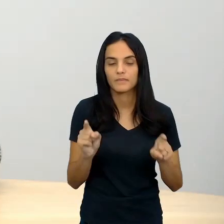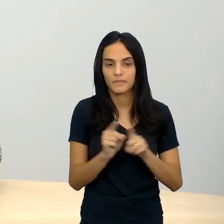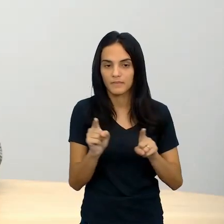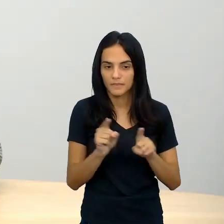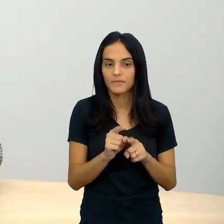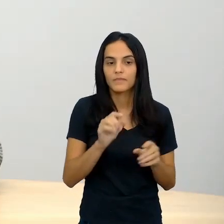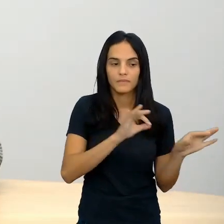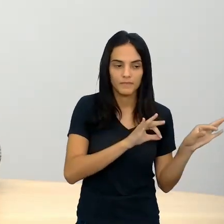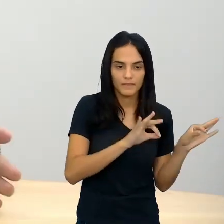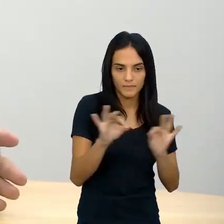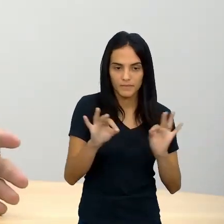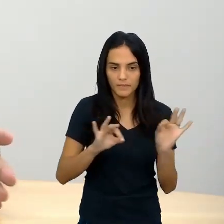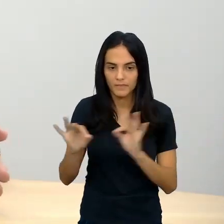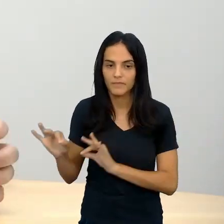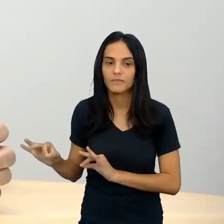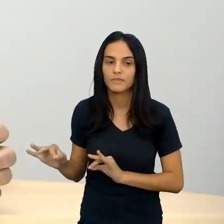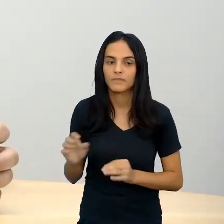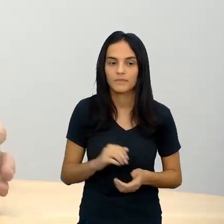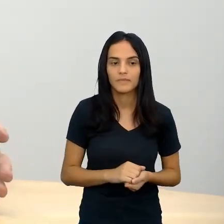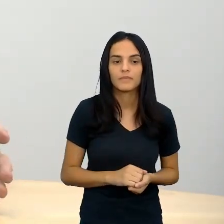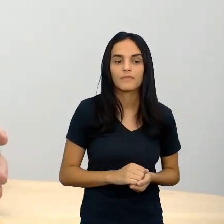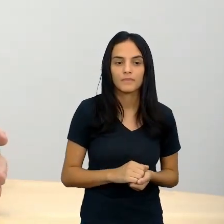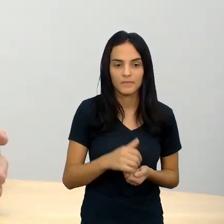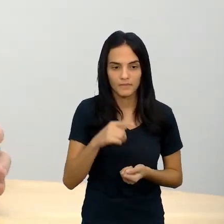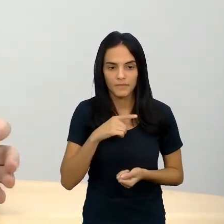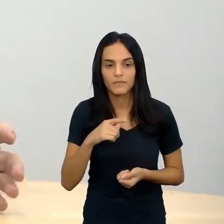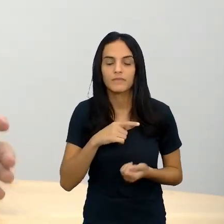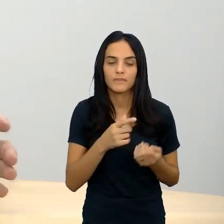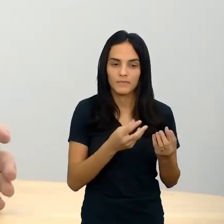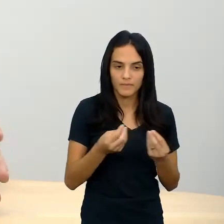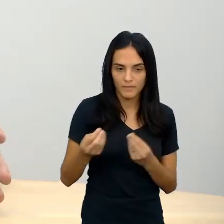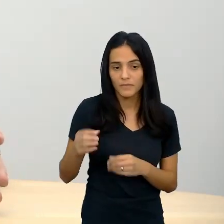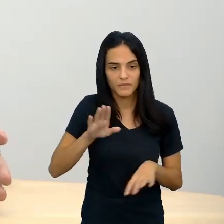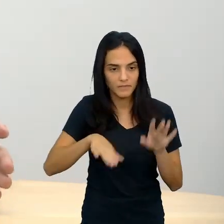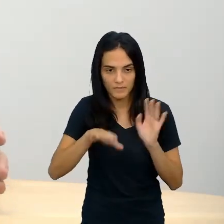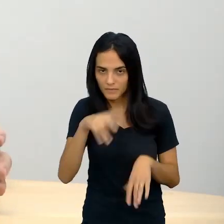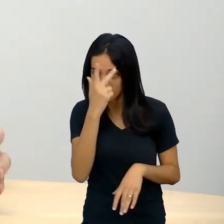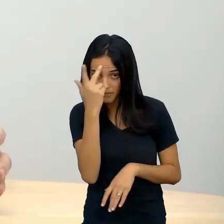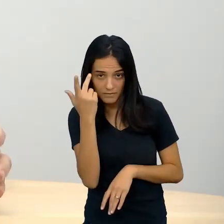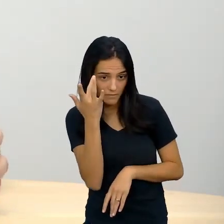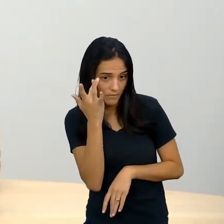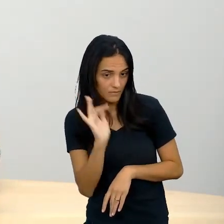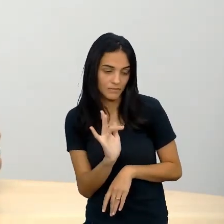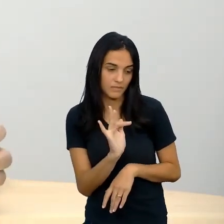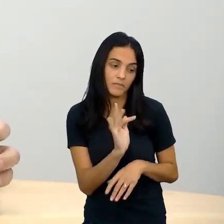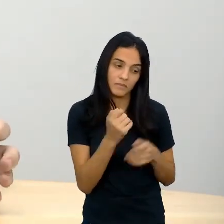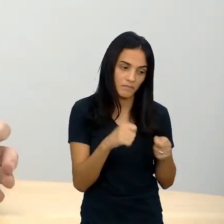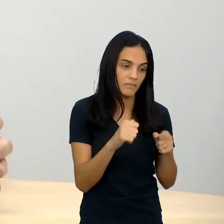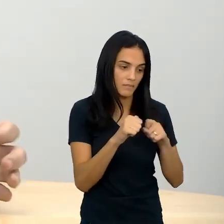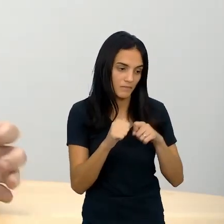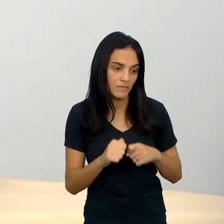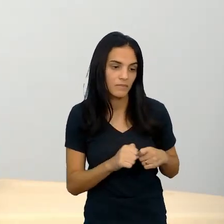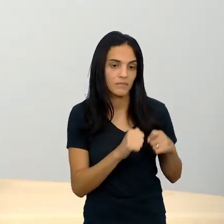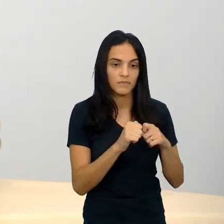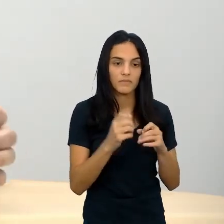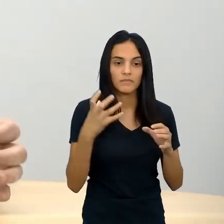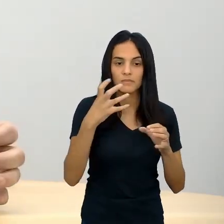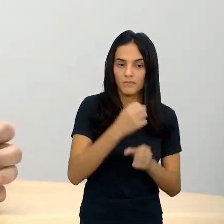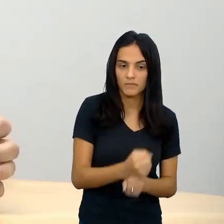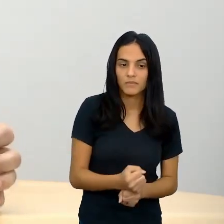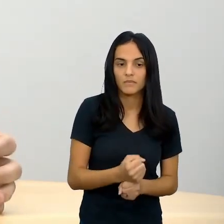um projeto né, que demanda, que às vezes as pessoas não sabem, que tem que fazer um cálculo para poder saber a quantidade